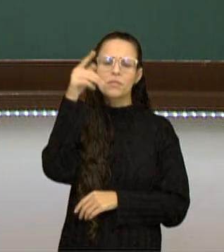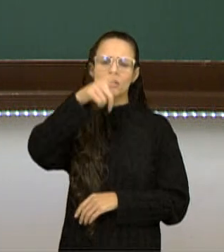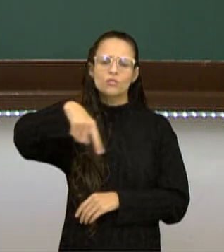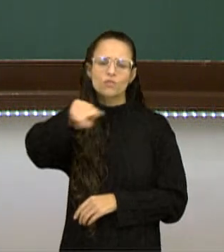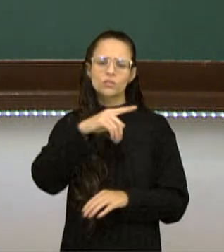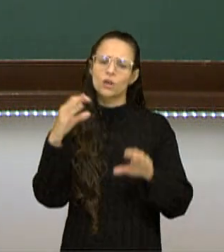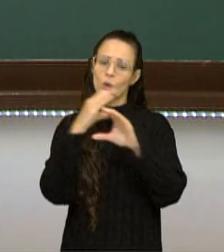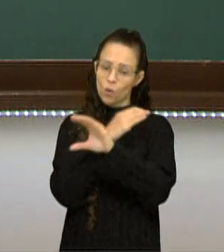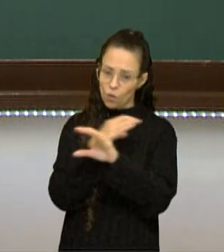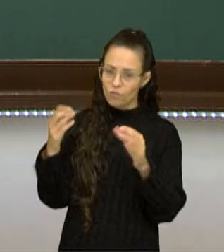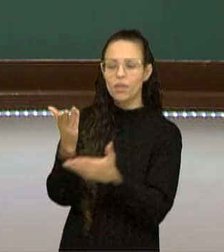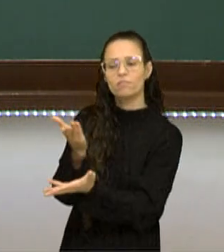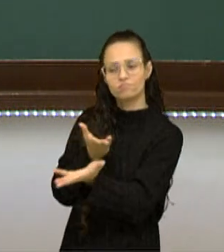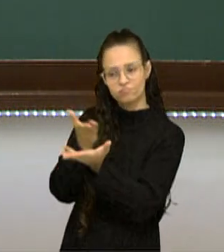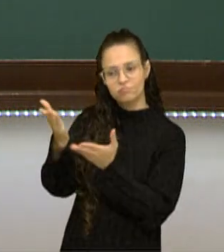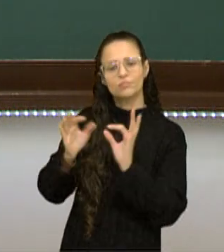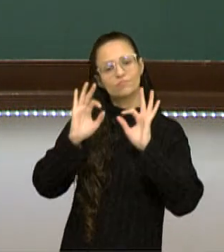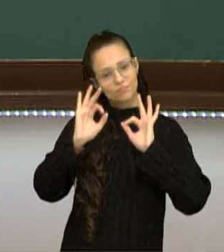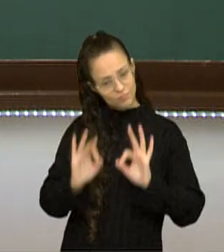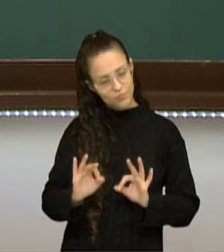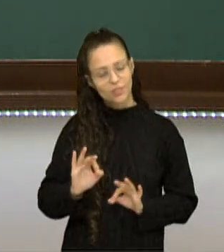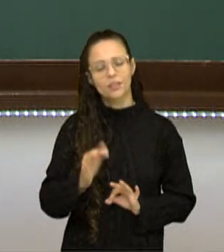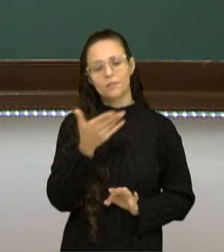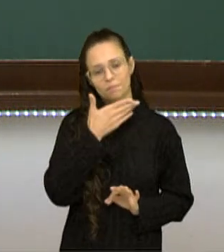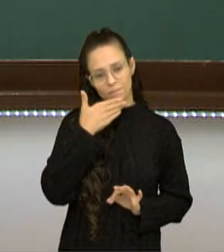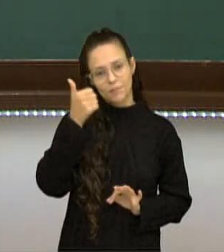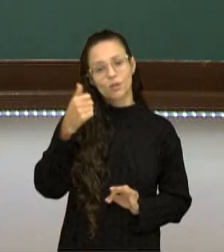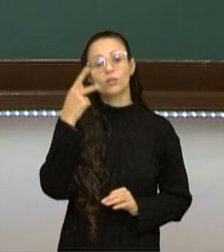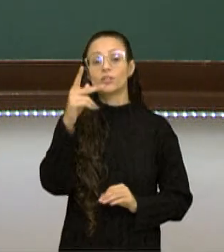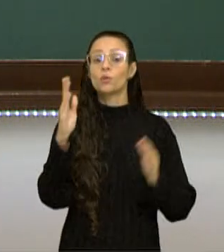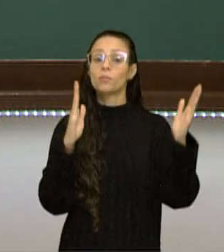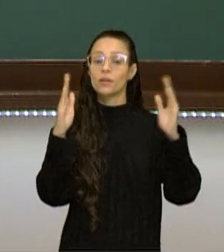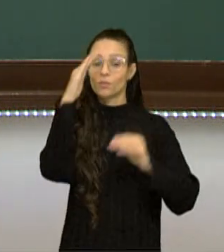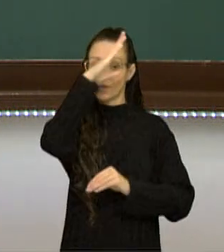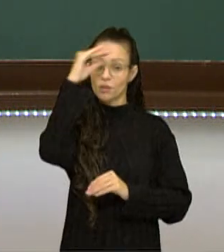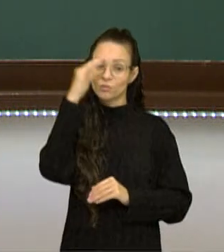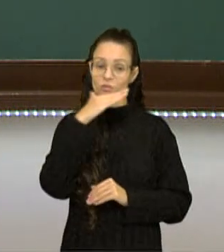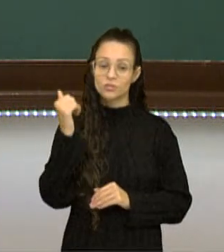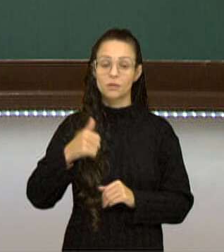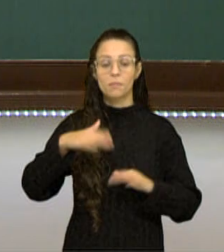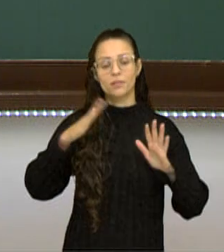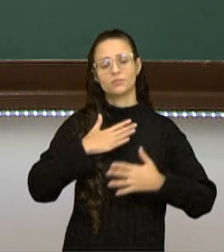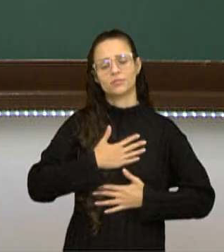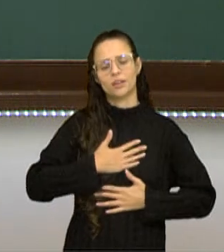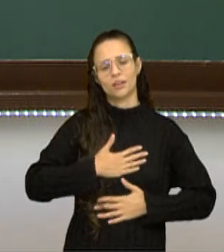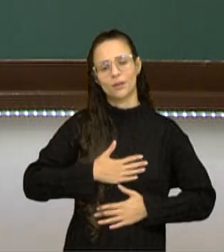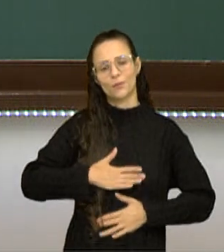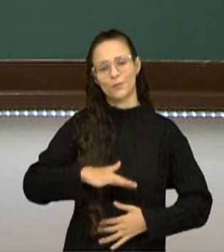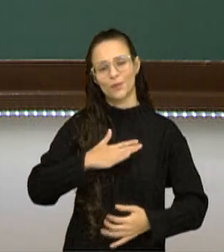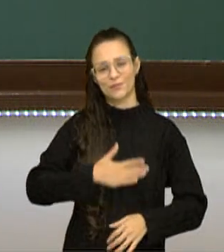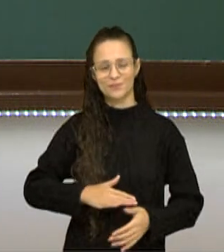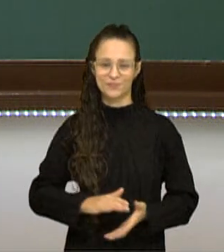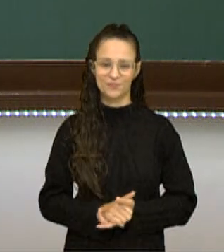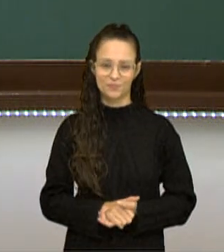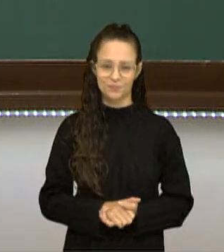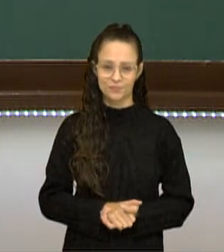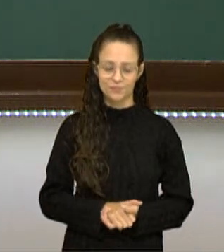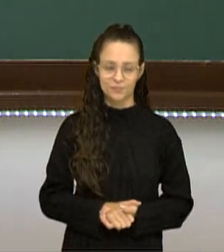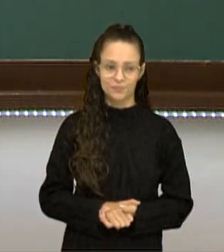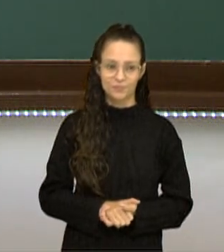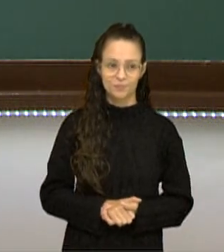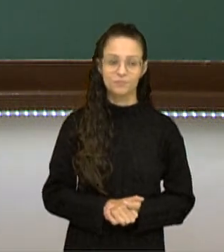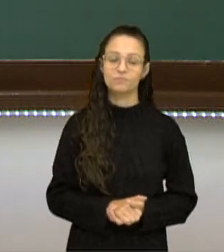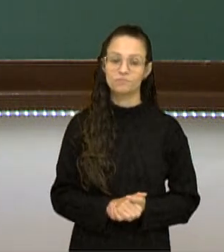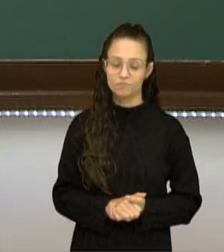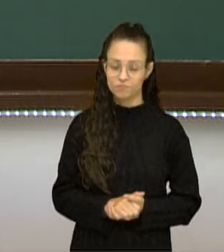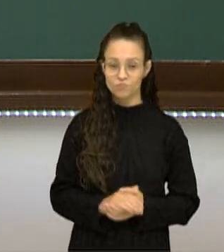realmente confia, certamente vão tornar a sua adolescência aí um período mais tranquilo de se passar.